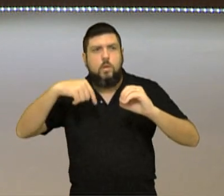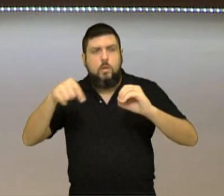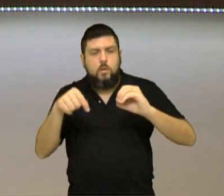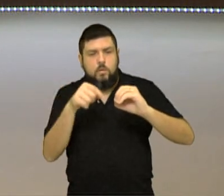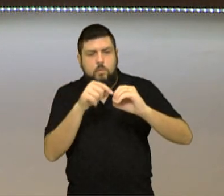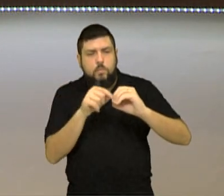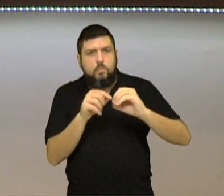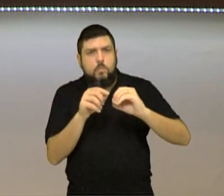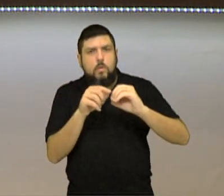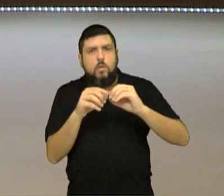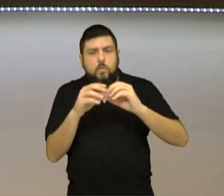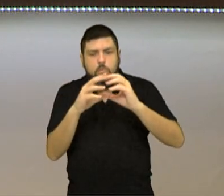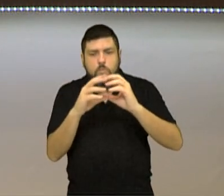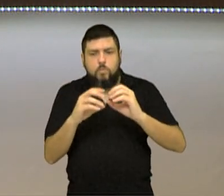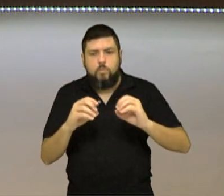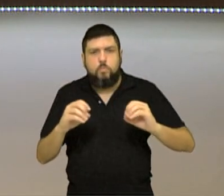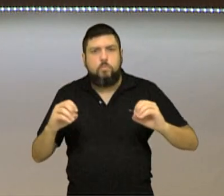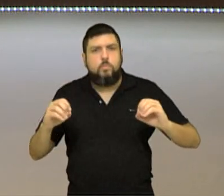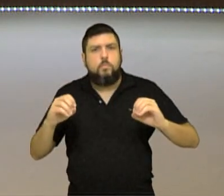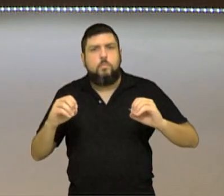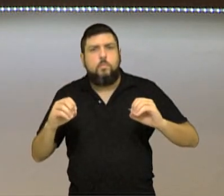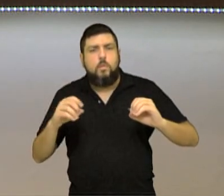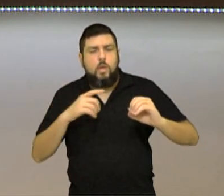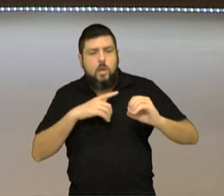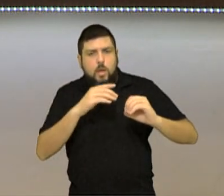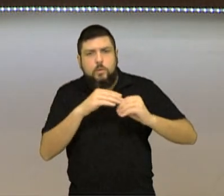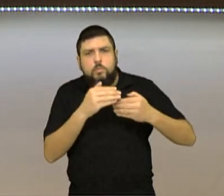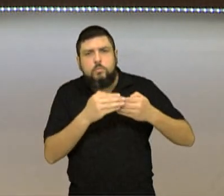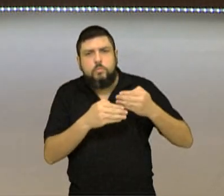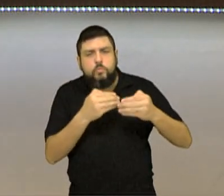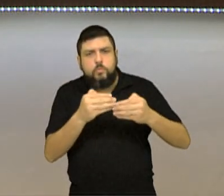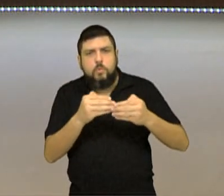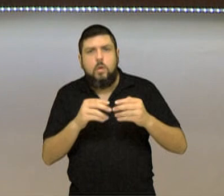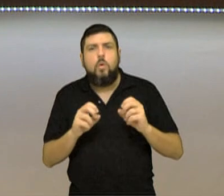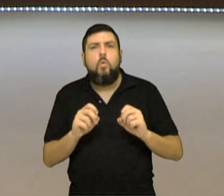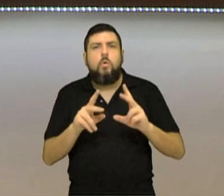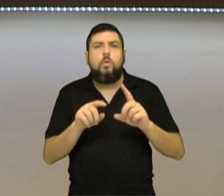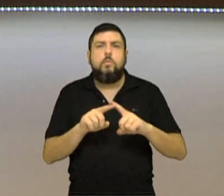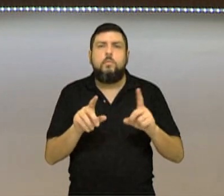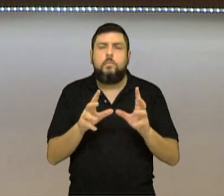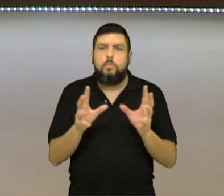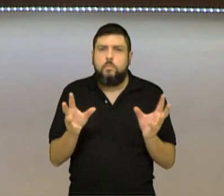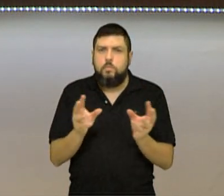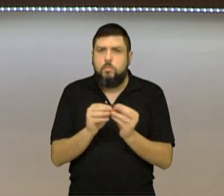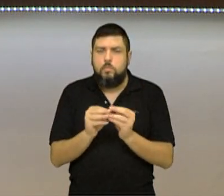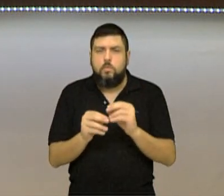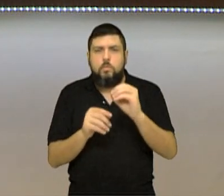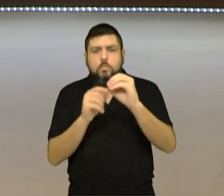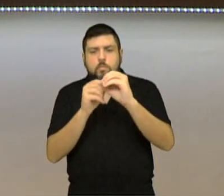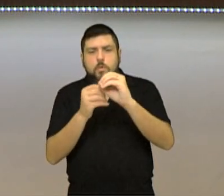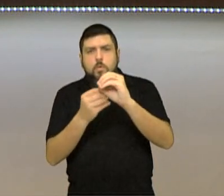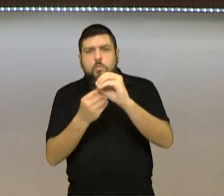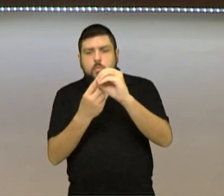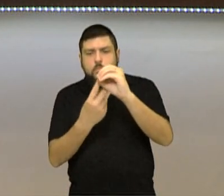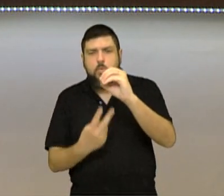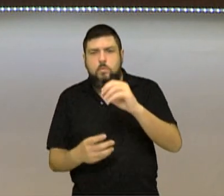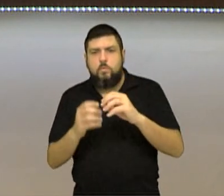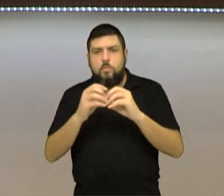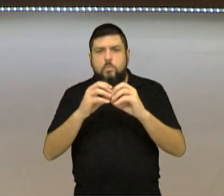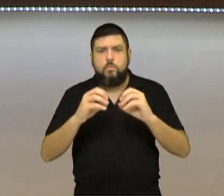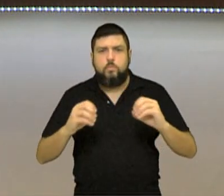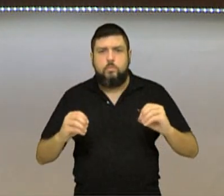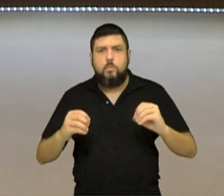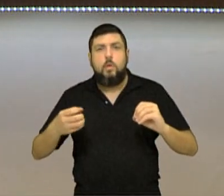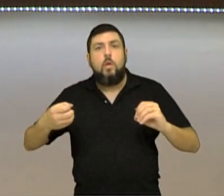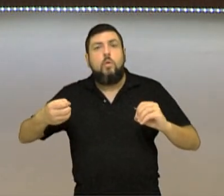Claro, simplificando o processo, que ela tem fases específicas dentro disso. Mas simplificando o processo, nós temos formação de 2 células novas